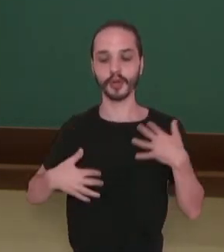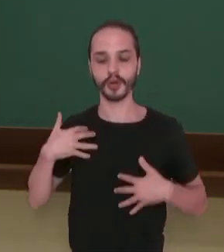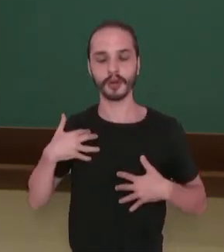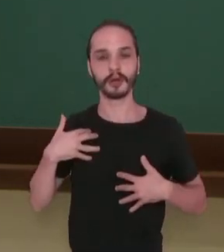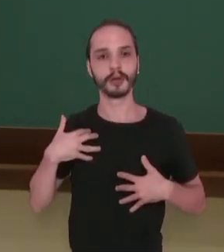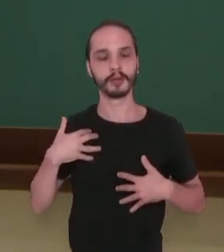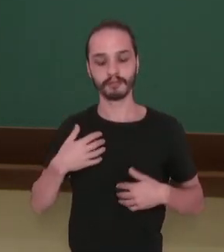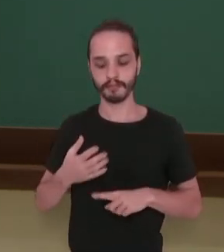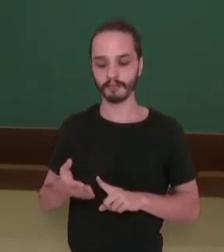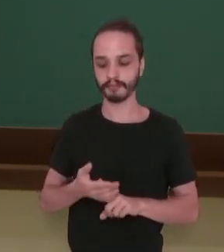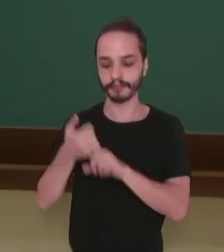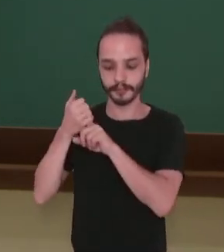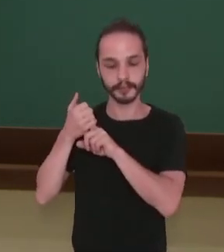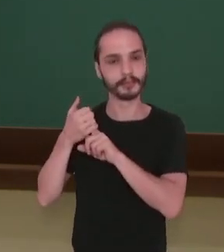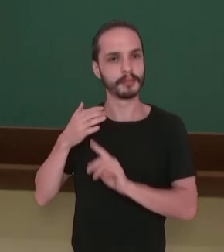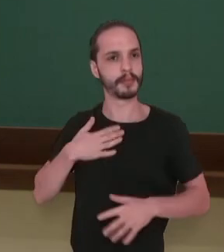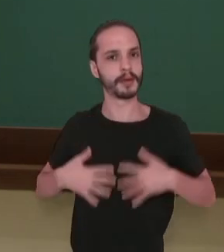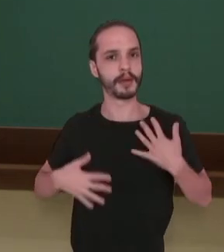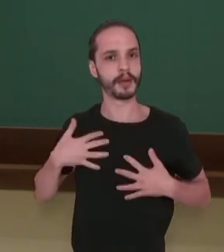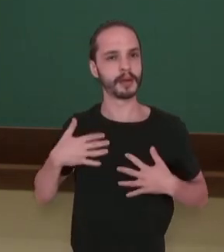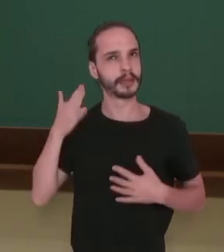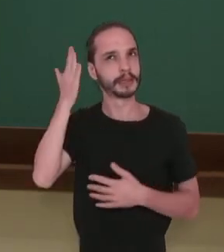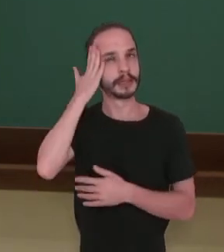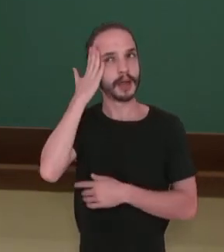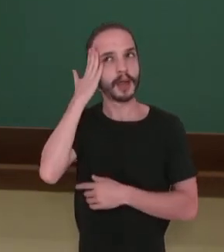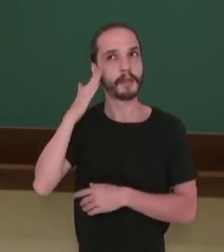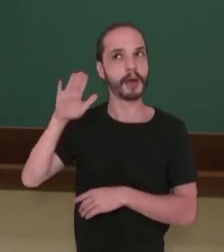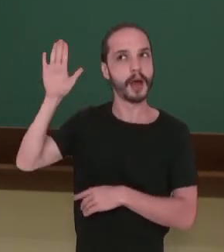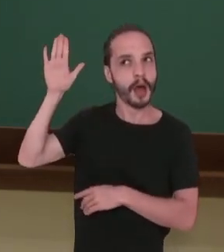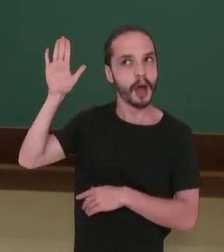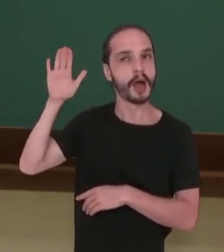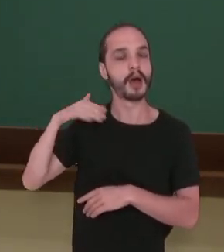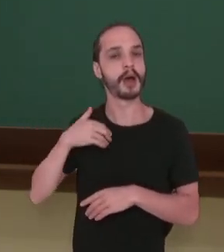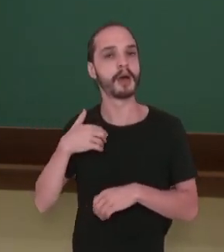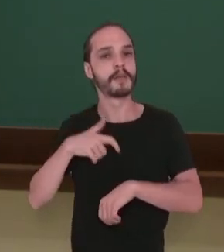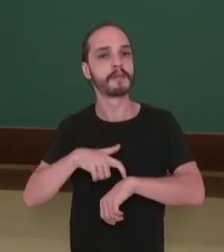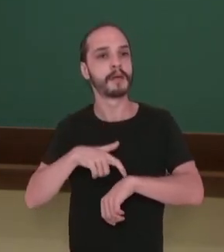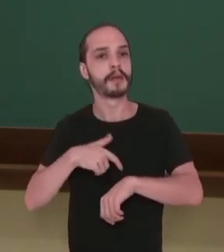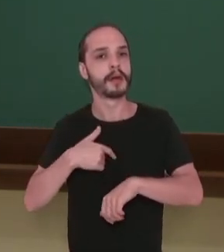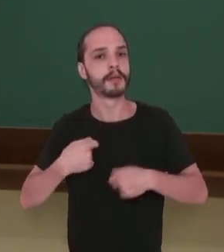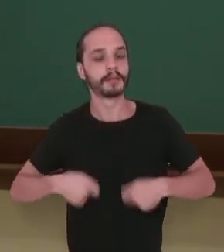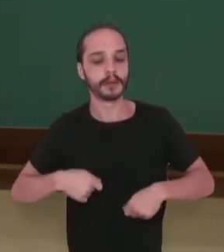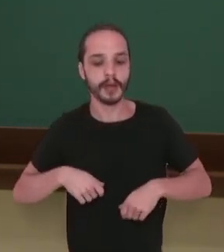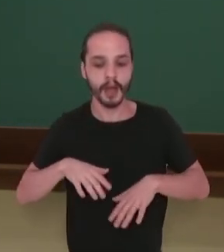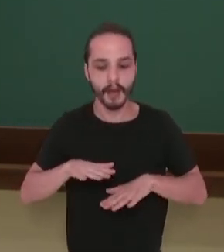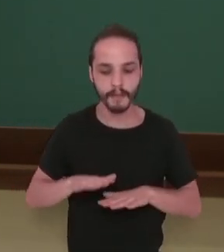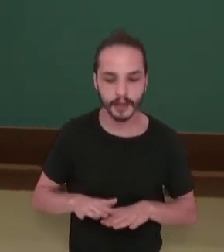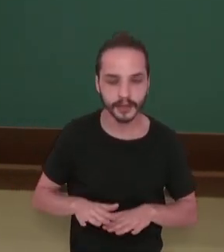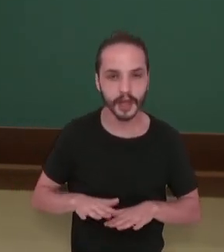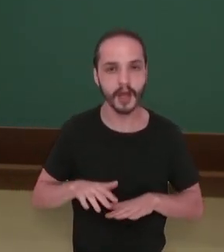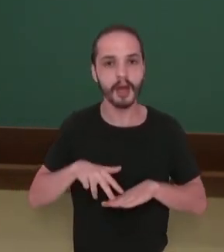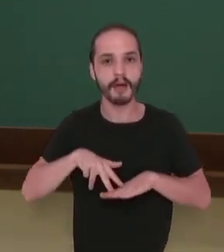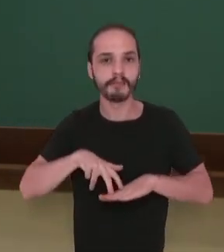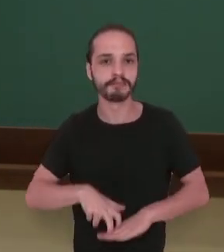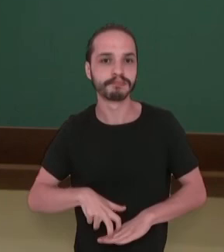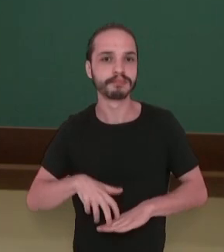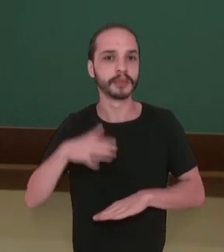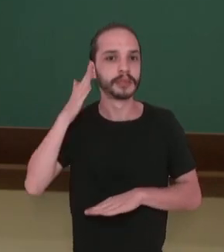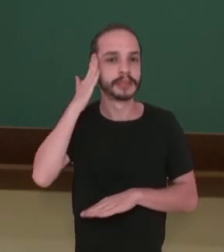fazendo. Ah, nesse momento eu vou ter que levantar o braço, nesse momento eu vou ter que agachar. Então você vai